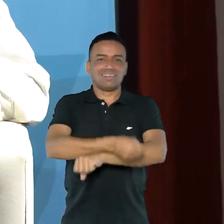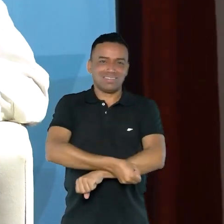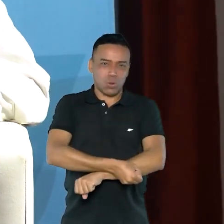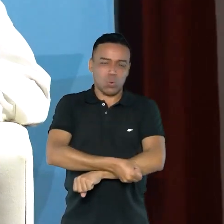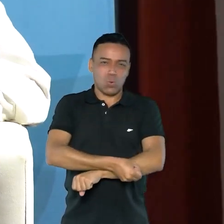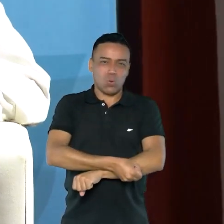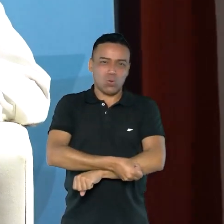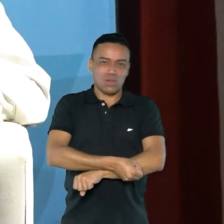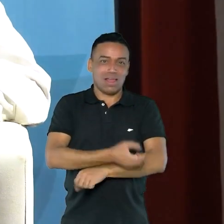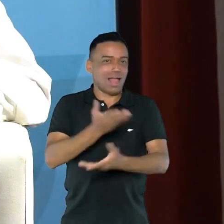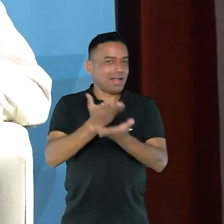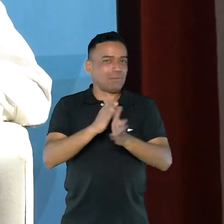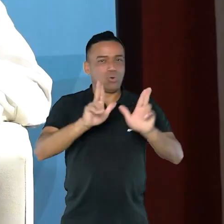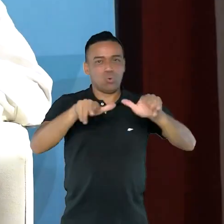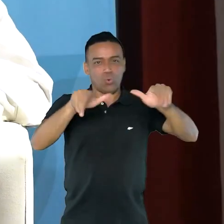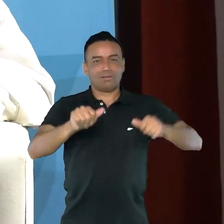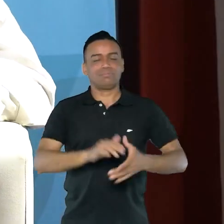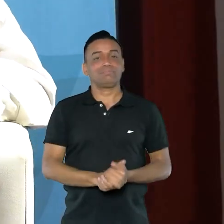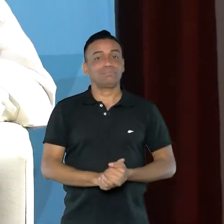disso,